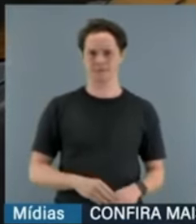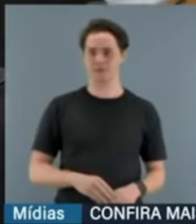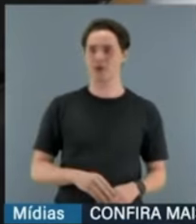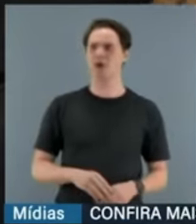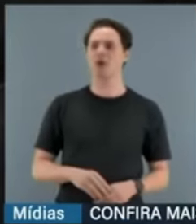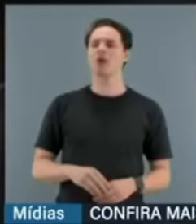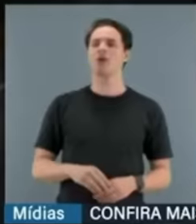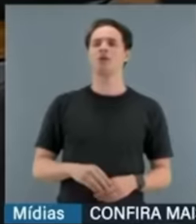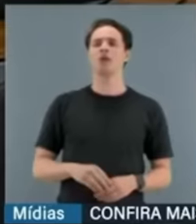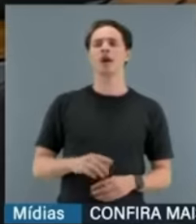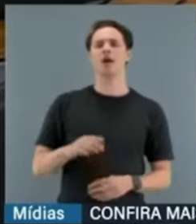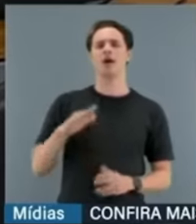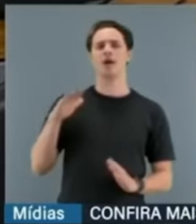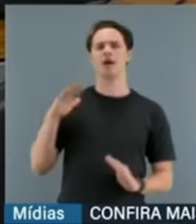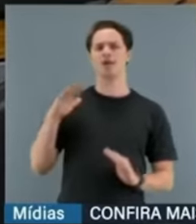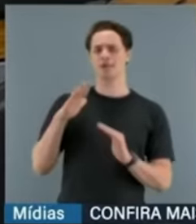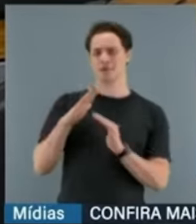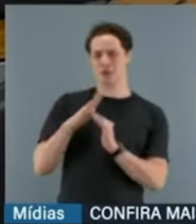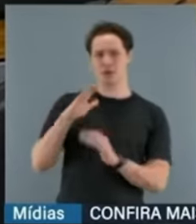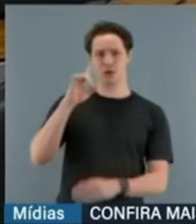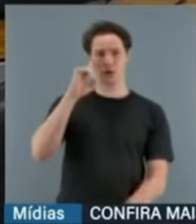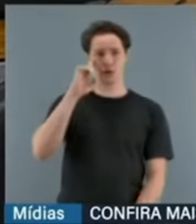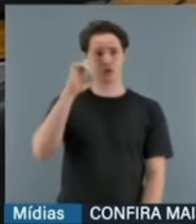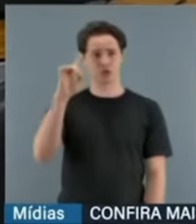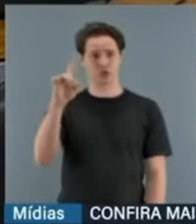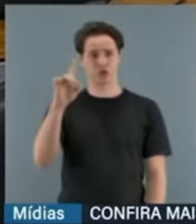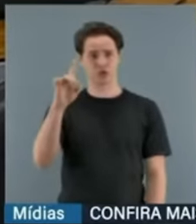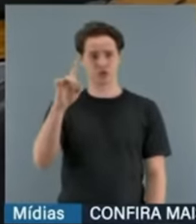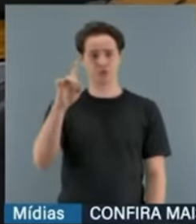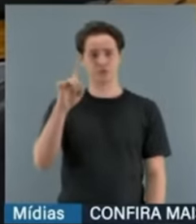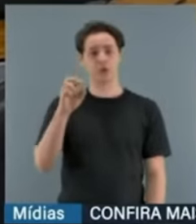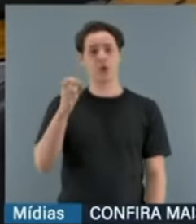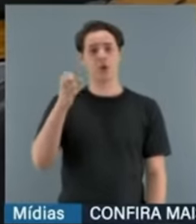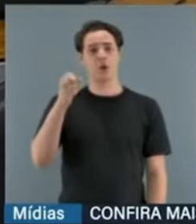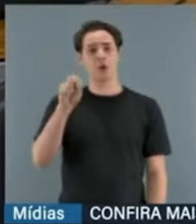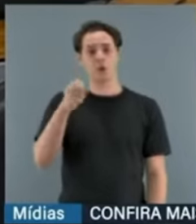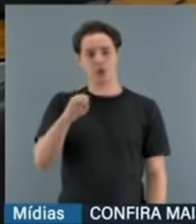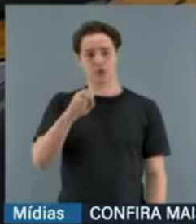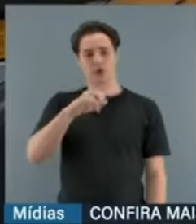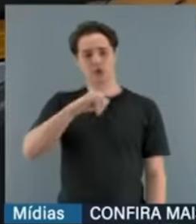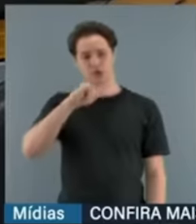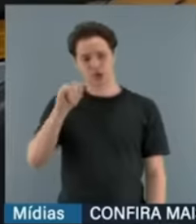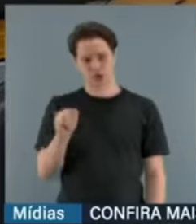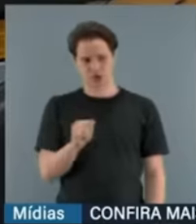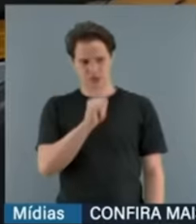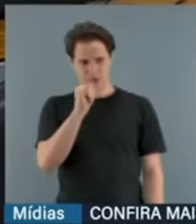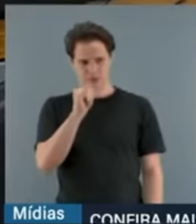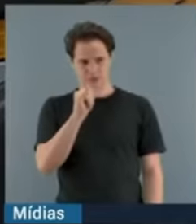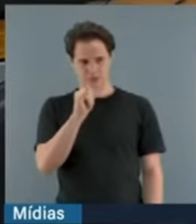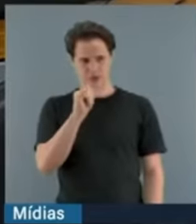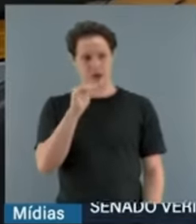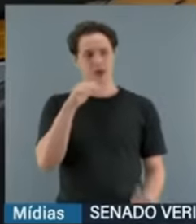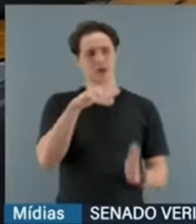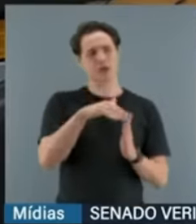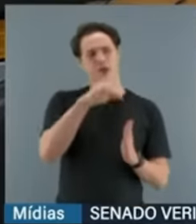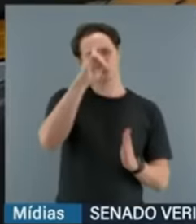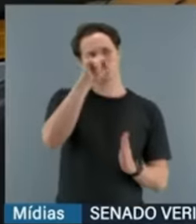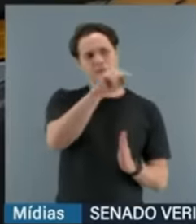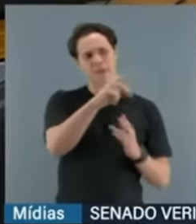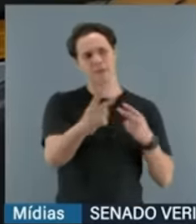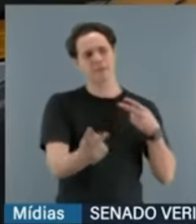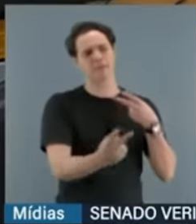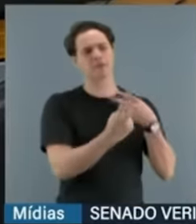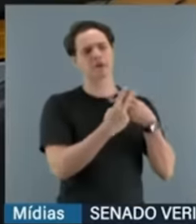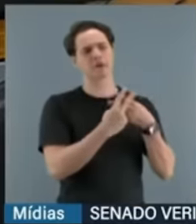8 de janeiro, ou até o dia da sua prisão, melhor, o senhor até o dia da sua prisão, onde que o